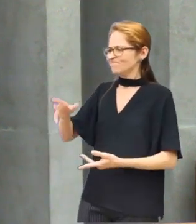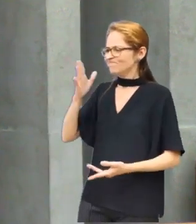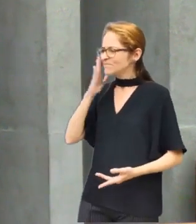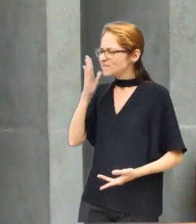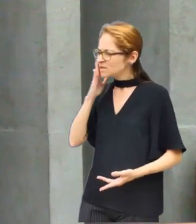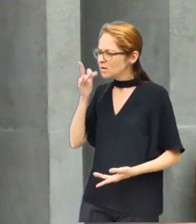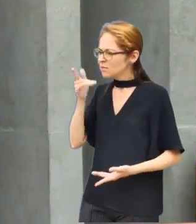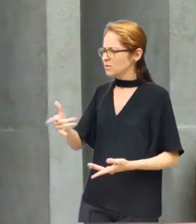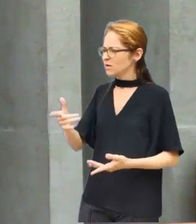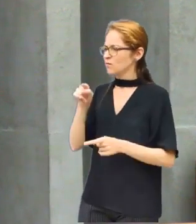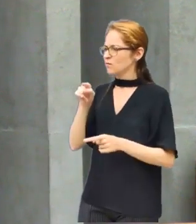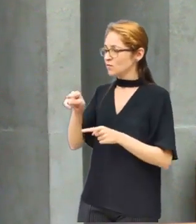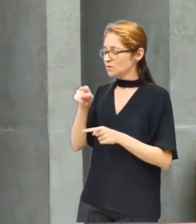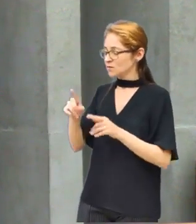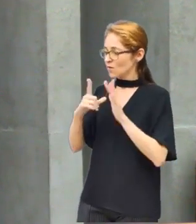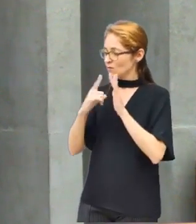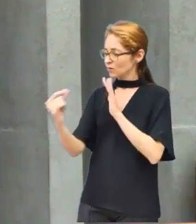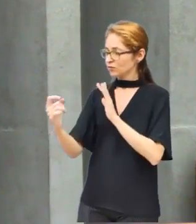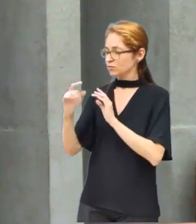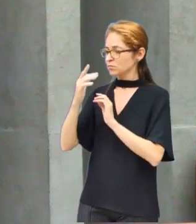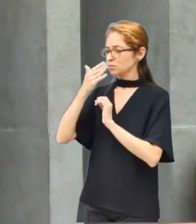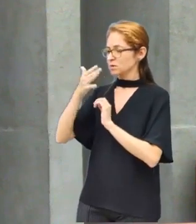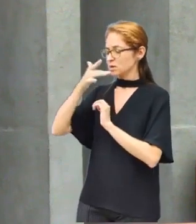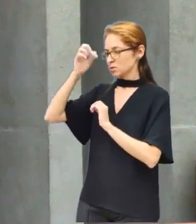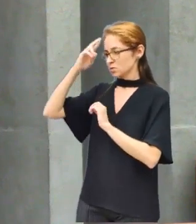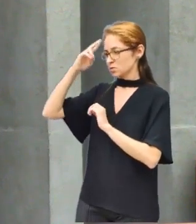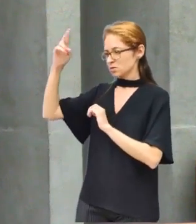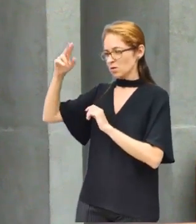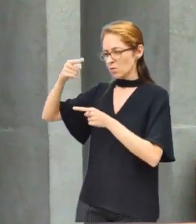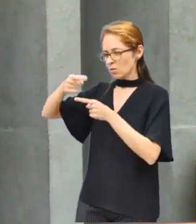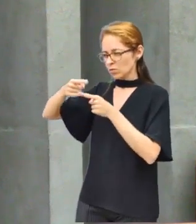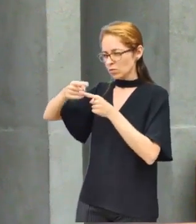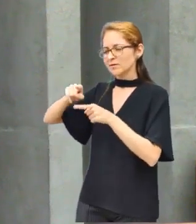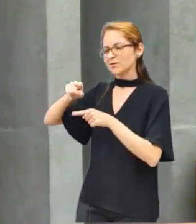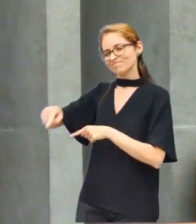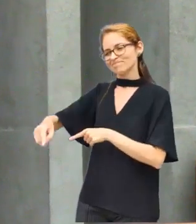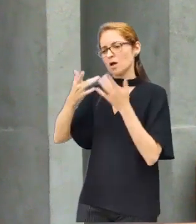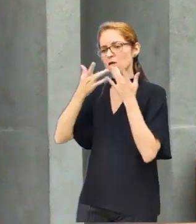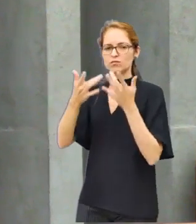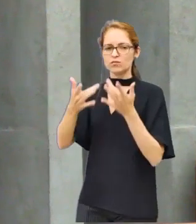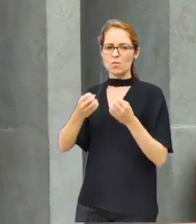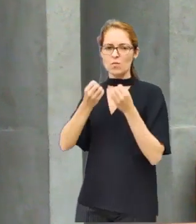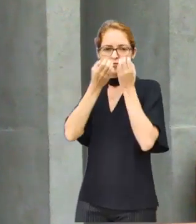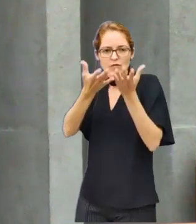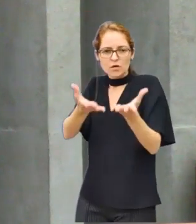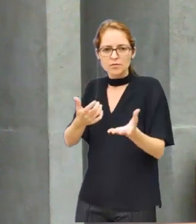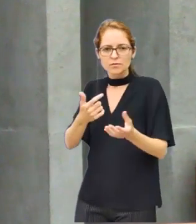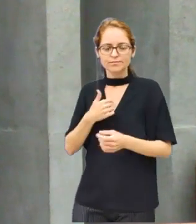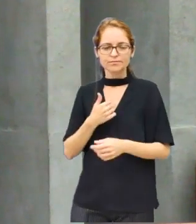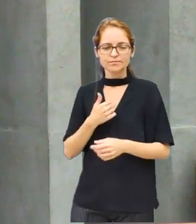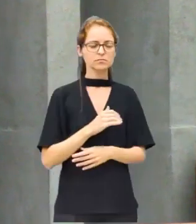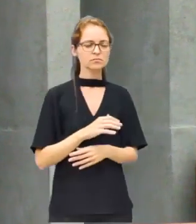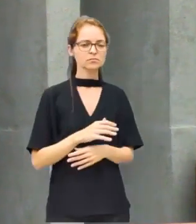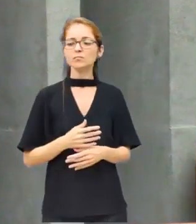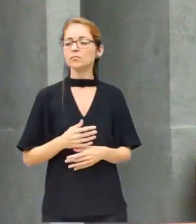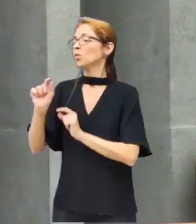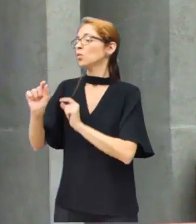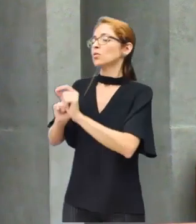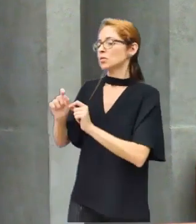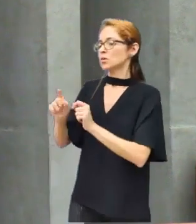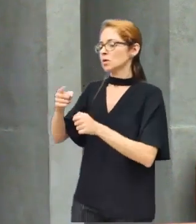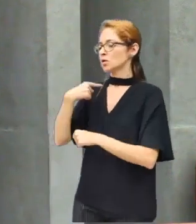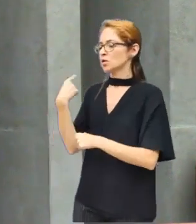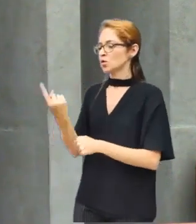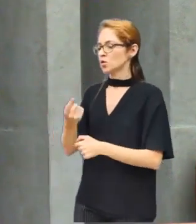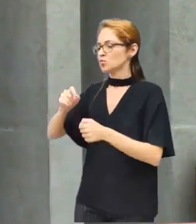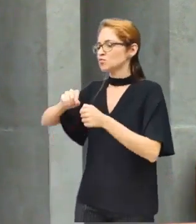homens que ele fugia da presença do Senhor, porque lhe havia declarado. Disseram-lhe: Que te faremos para que o